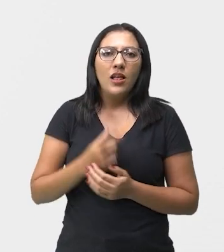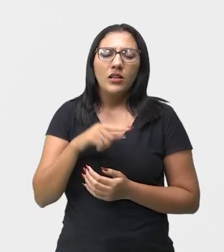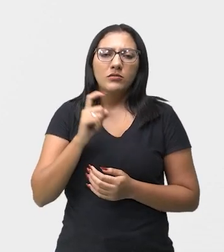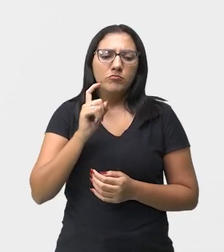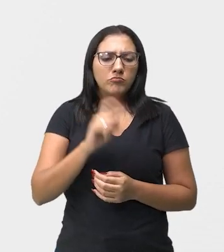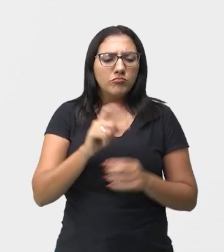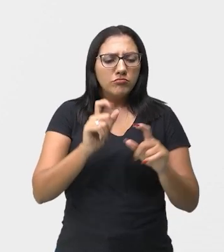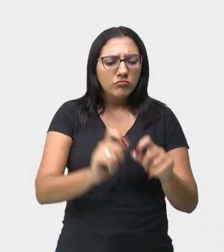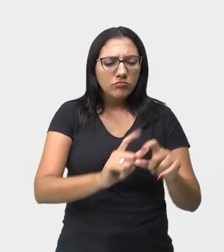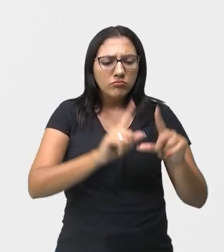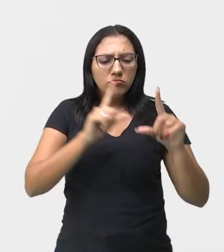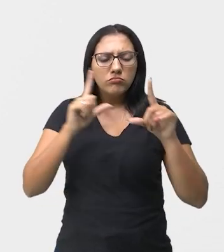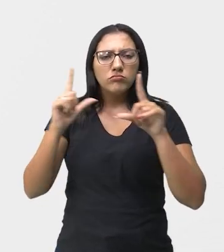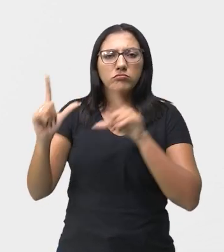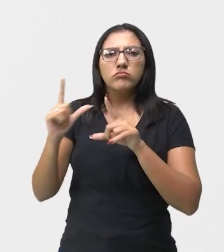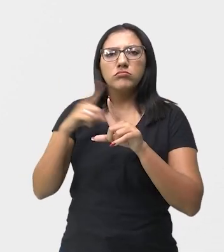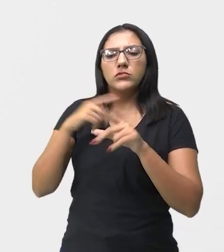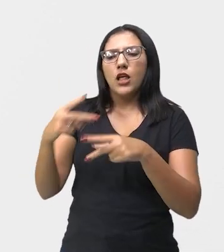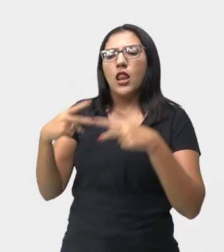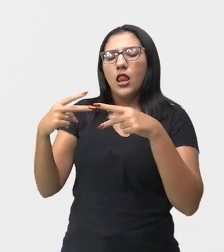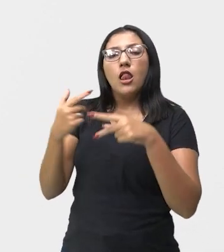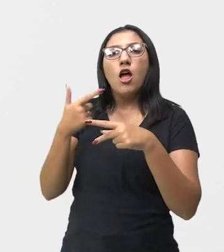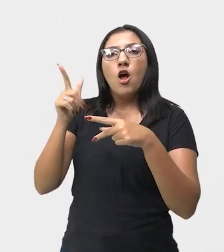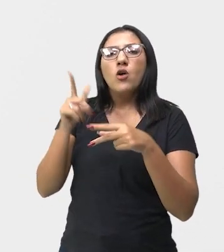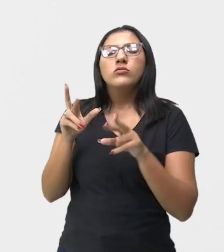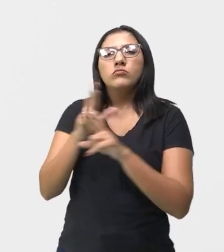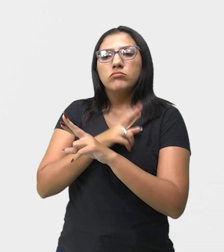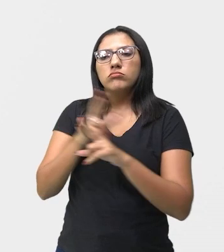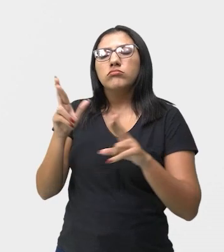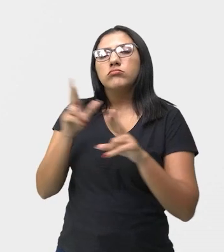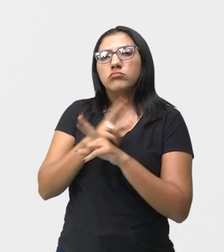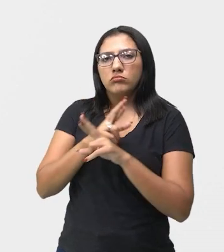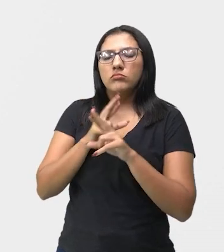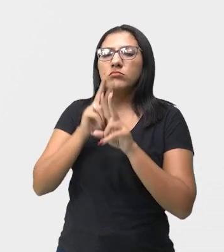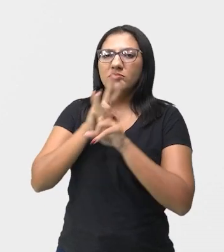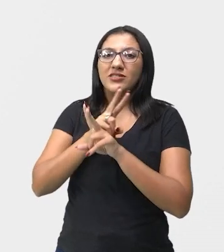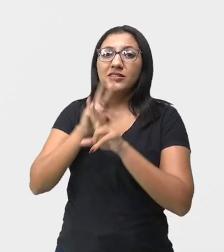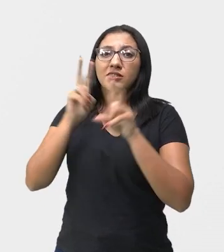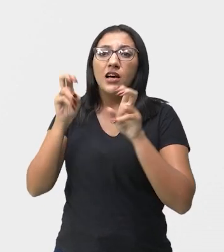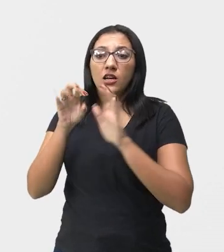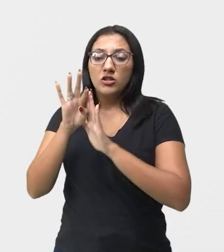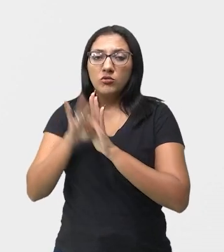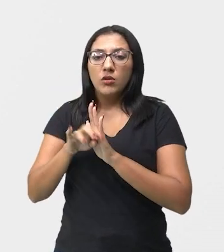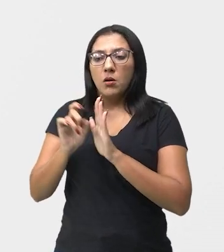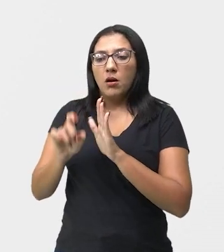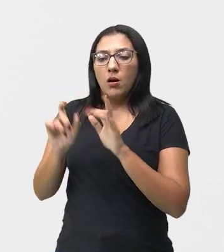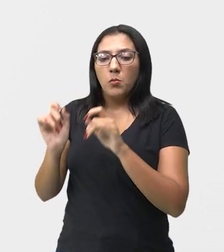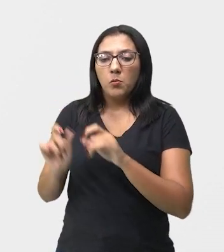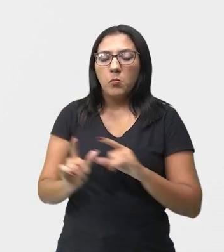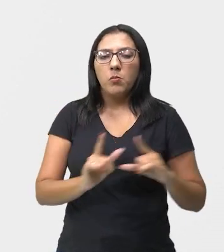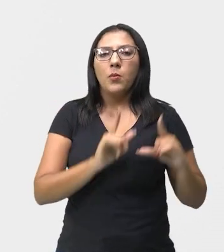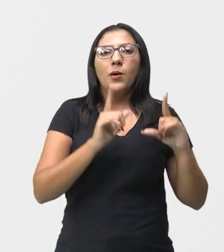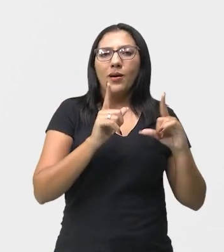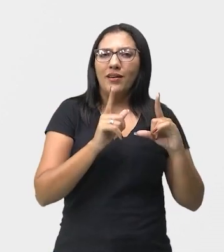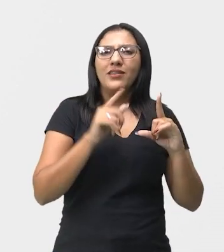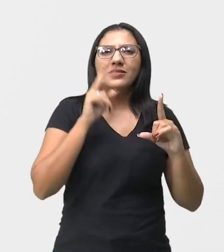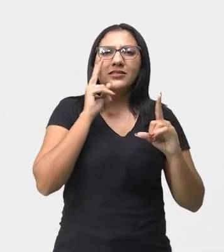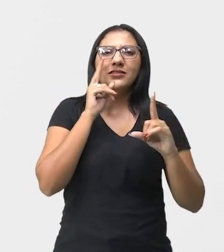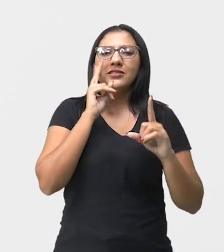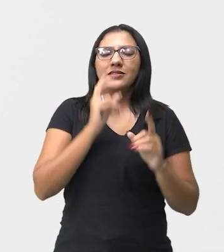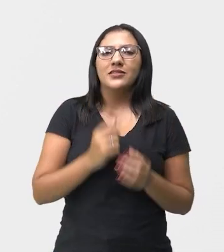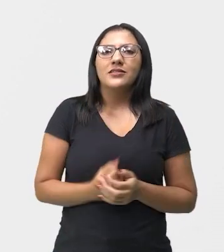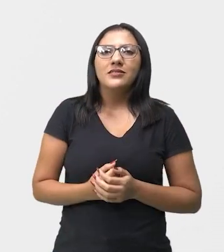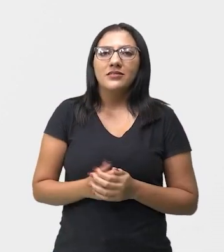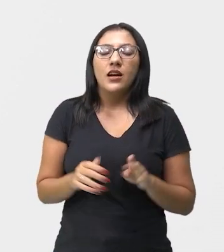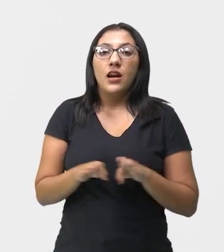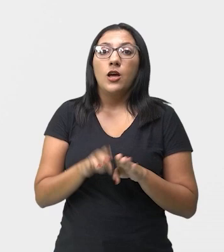correto? E aí, quando eu clico nesse hiperlink que está dentro do nosso infográfico, certamente ele vai me conduzir a um texto que se relaciona